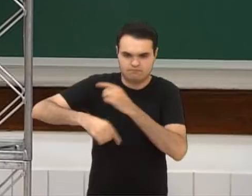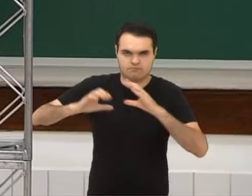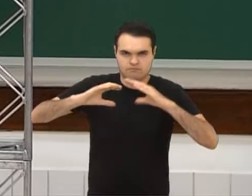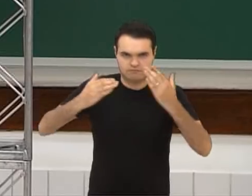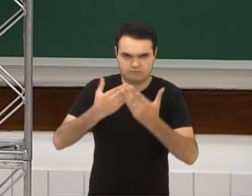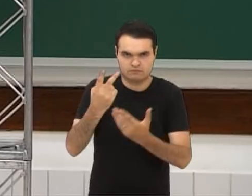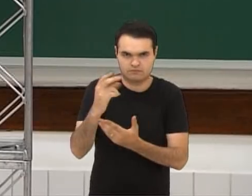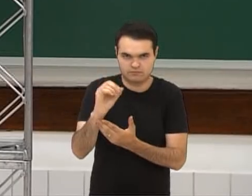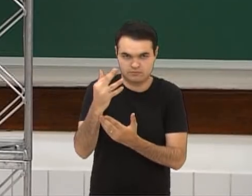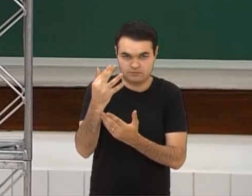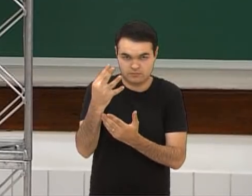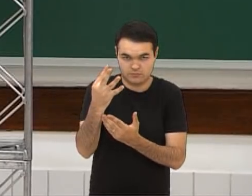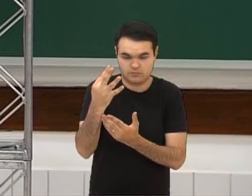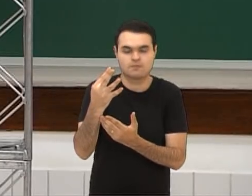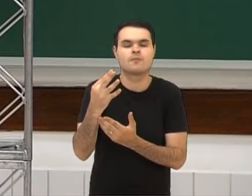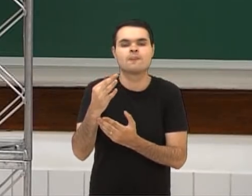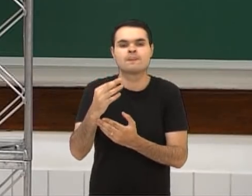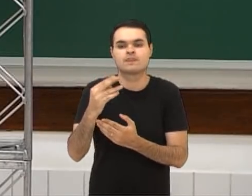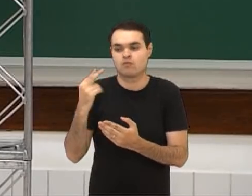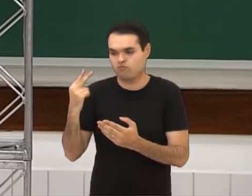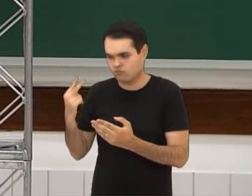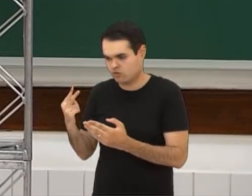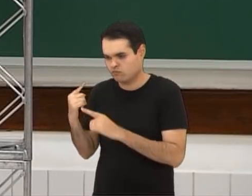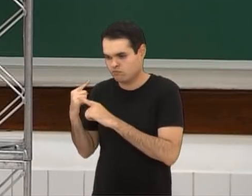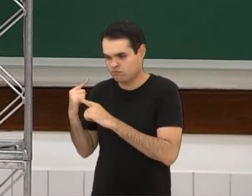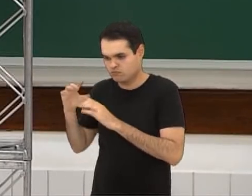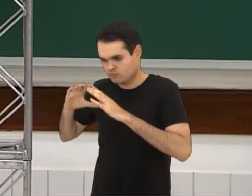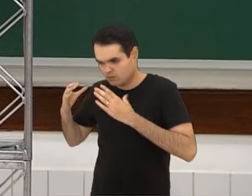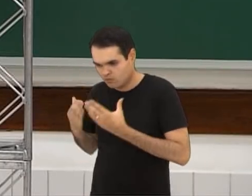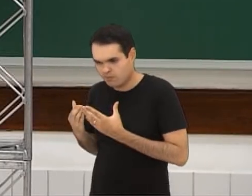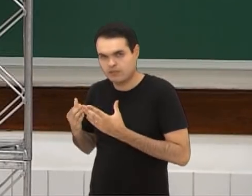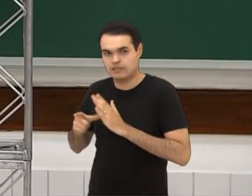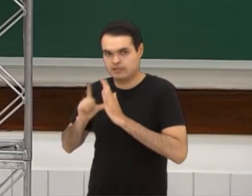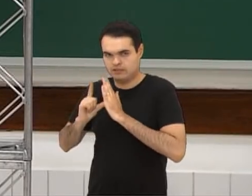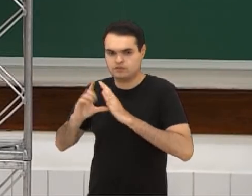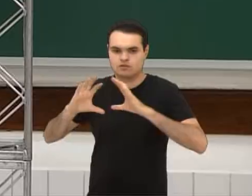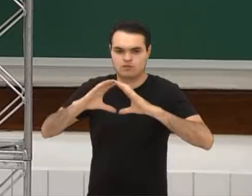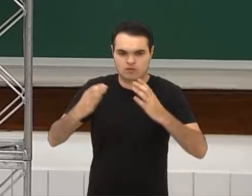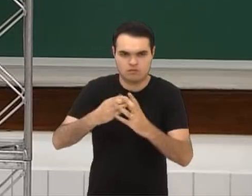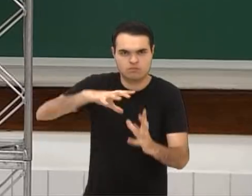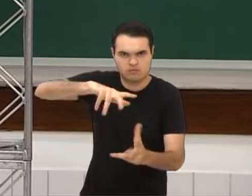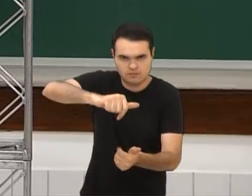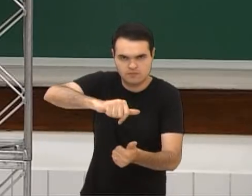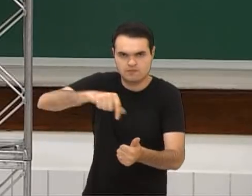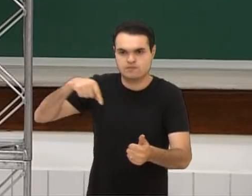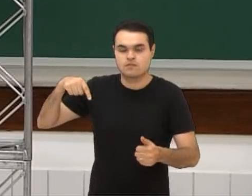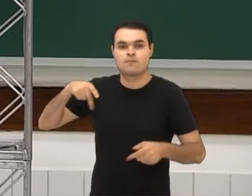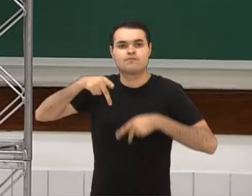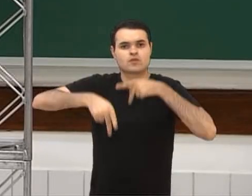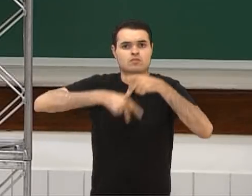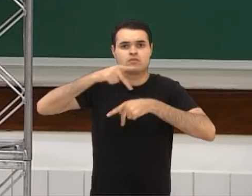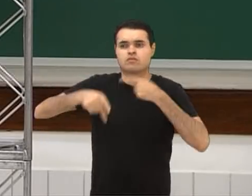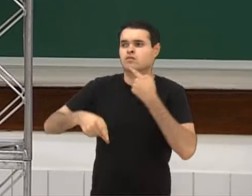como a gente falou. Então, dois eventos que a população acusou de gastar muito dinheiro para